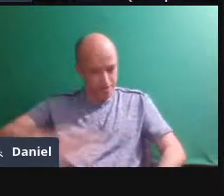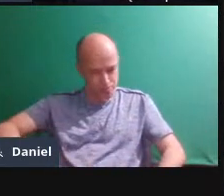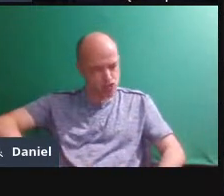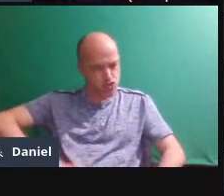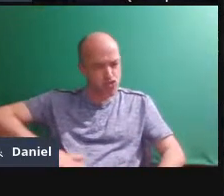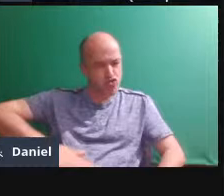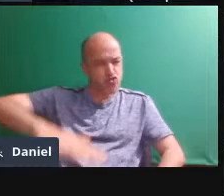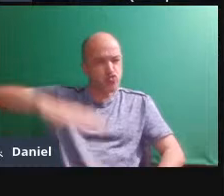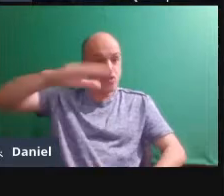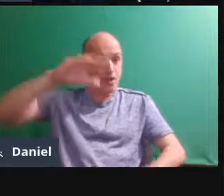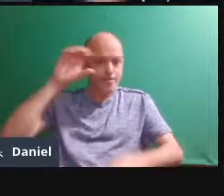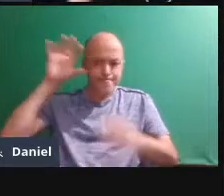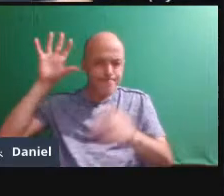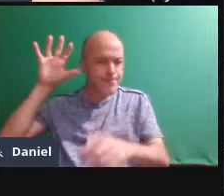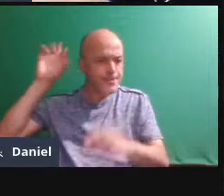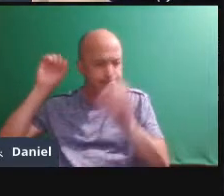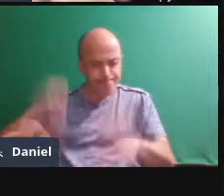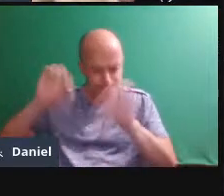Às vezes,